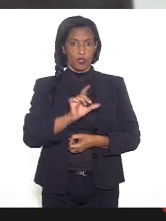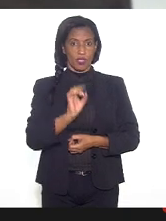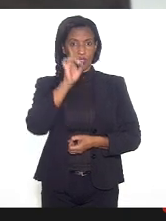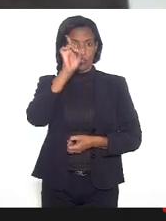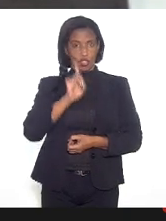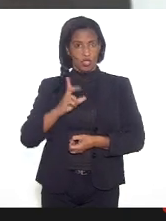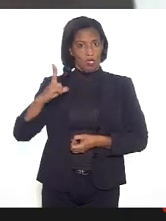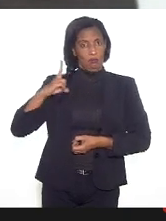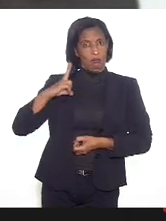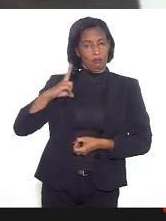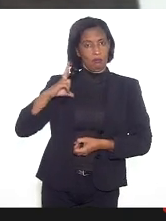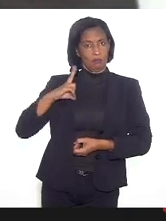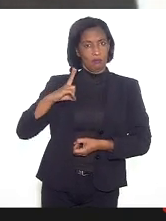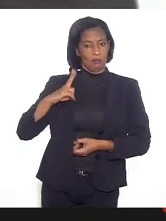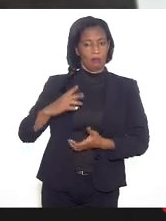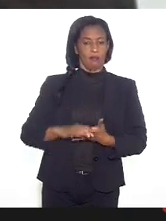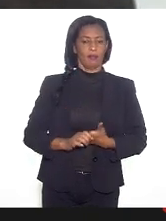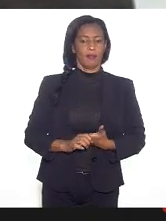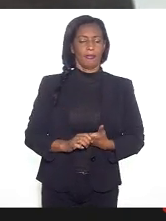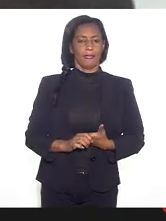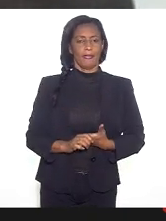que é o caso,